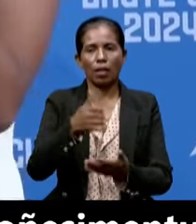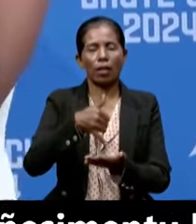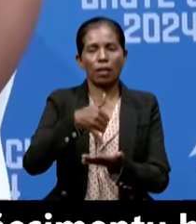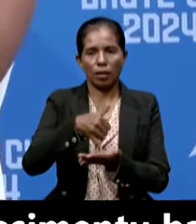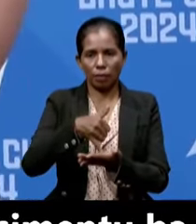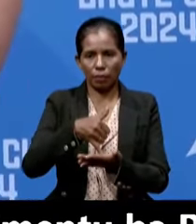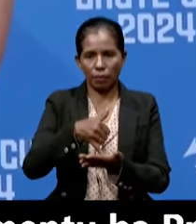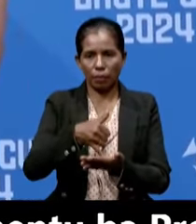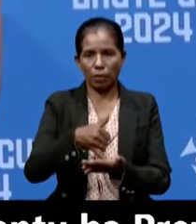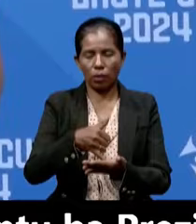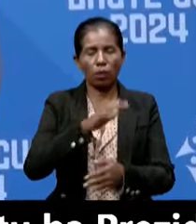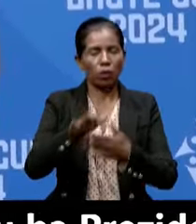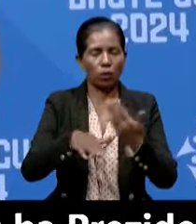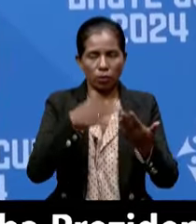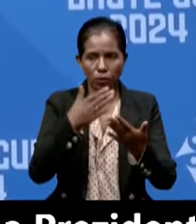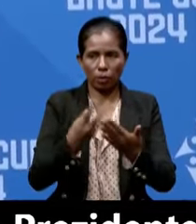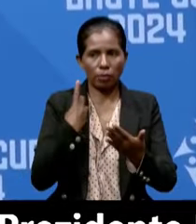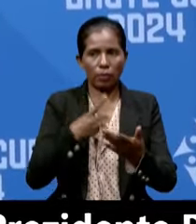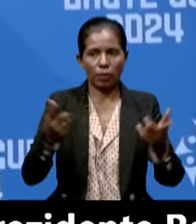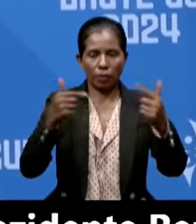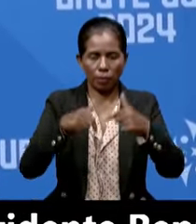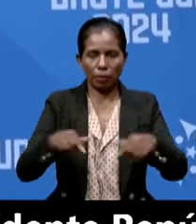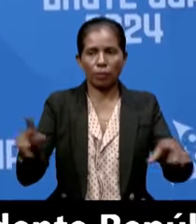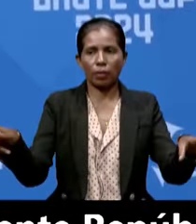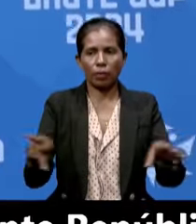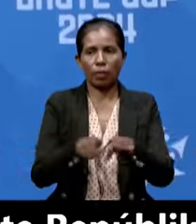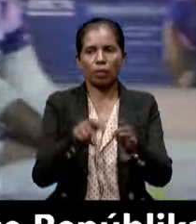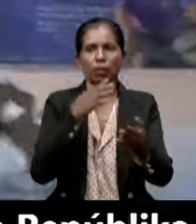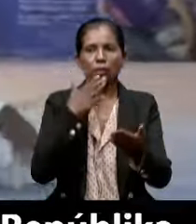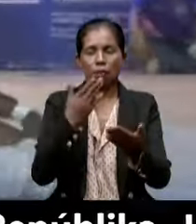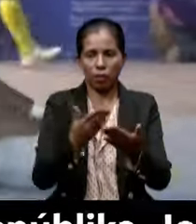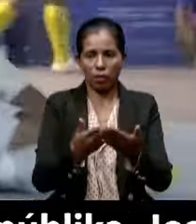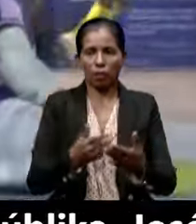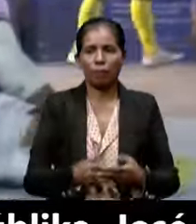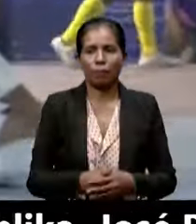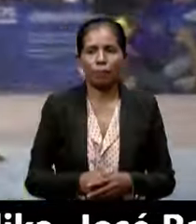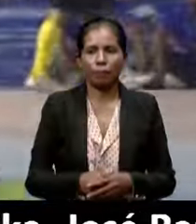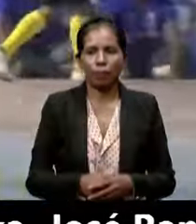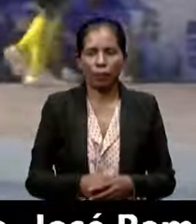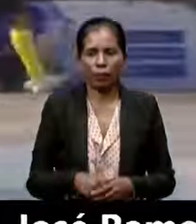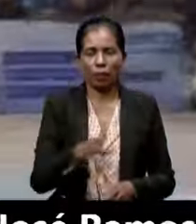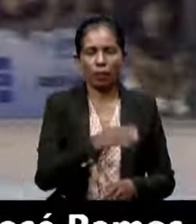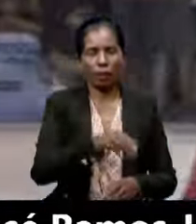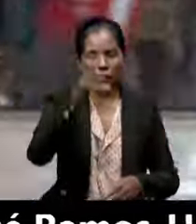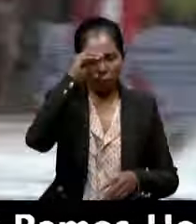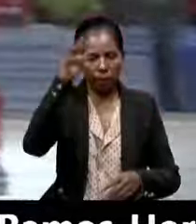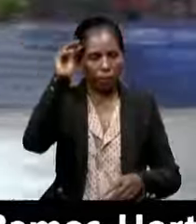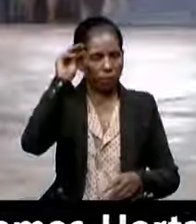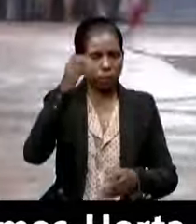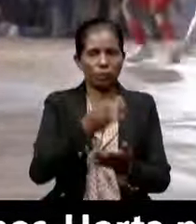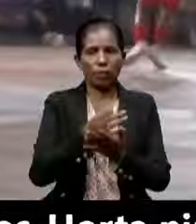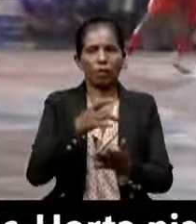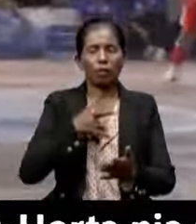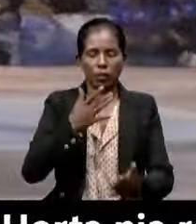e espera que a Tabototu Sebelmai participa o dia que está. Capitão Equipa Mane Ministério Finanças